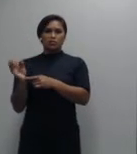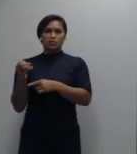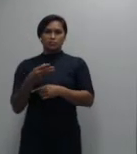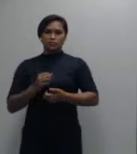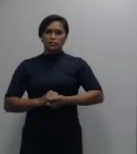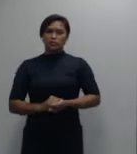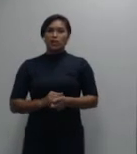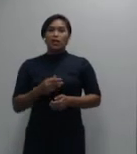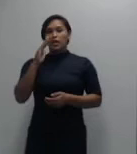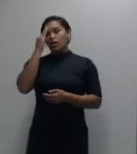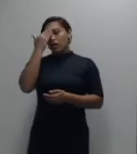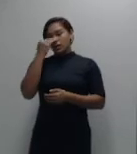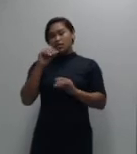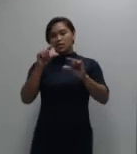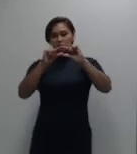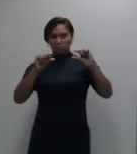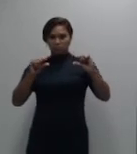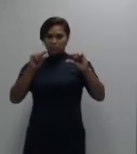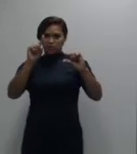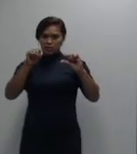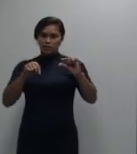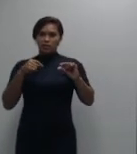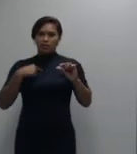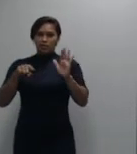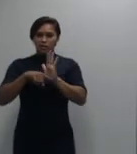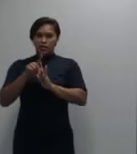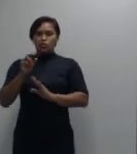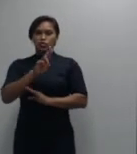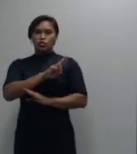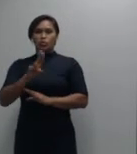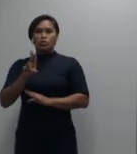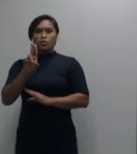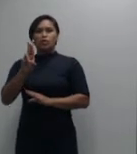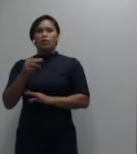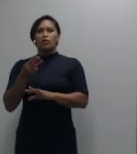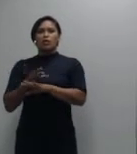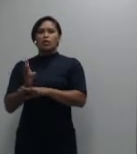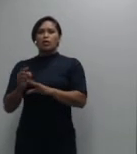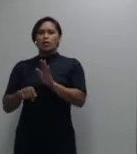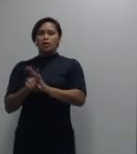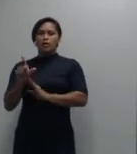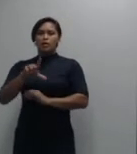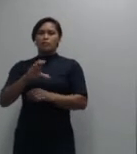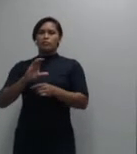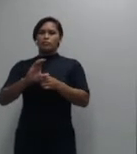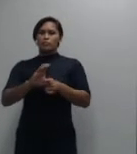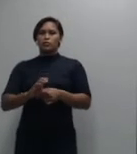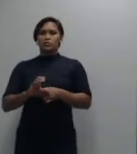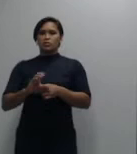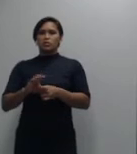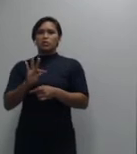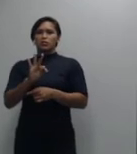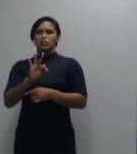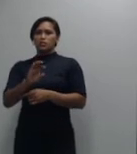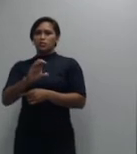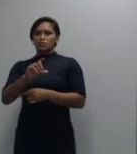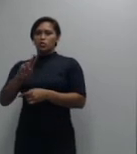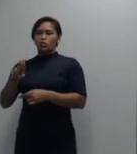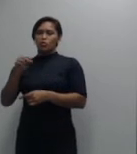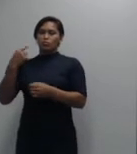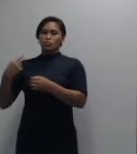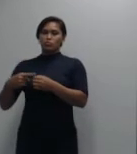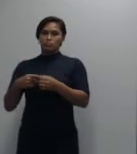entendemos que a mensagem que indica o nome para ocupar a vaga de Conselheiro do Tribunal de Contas do município